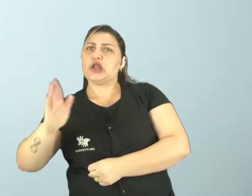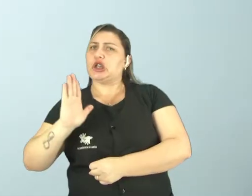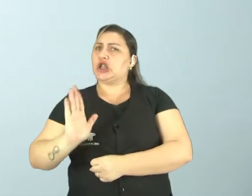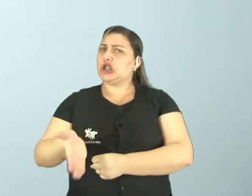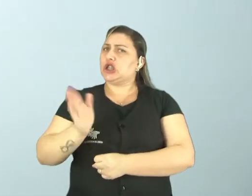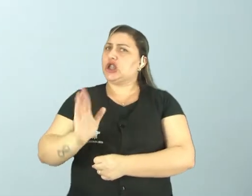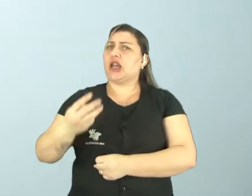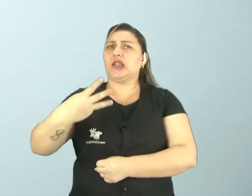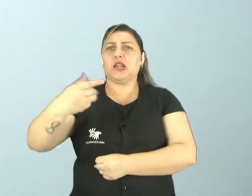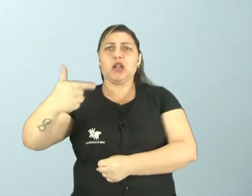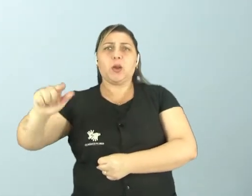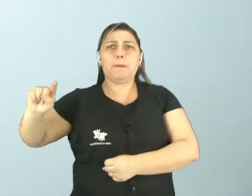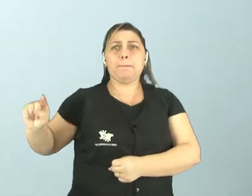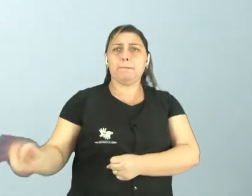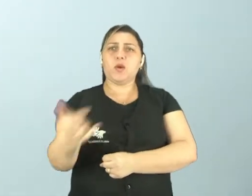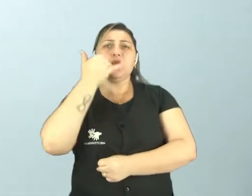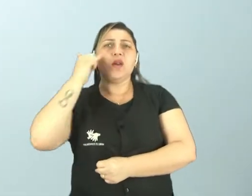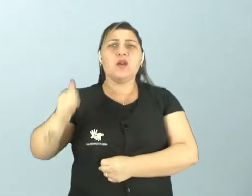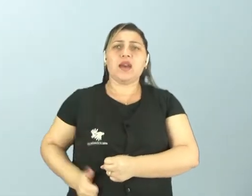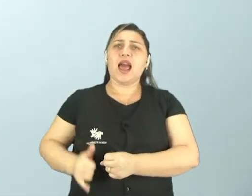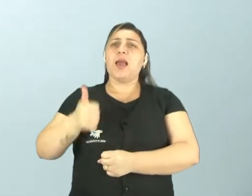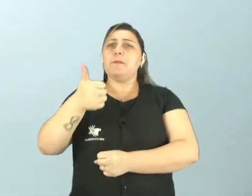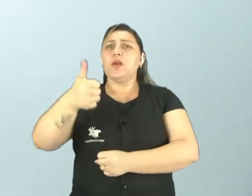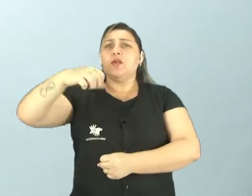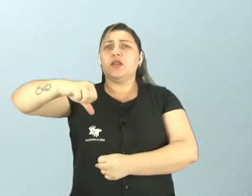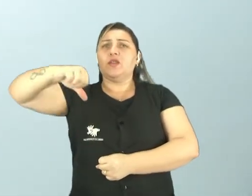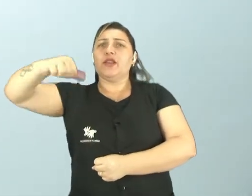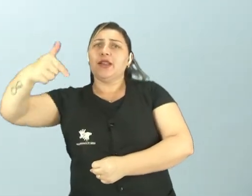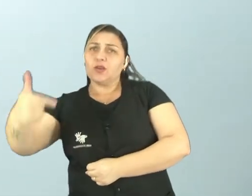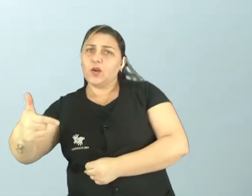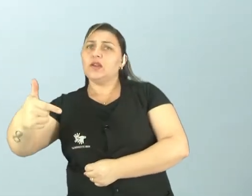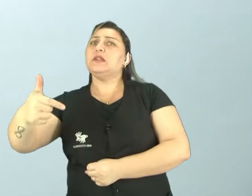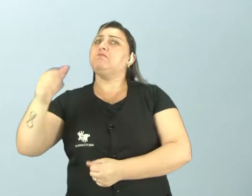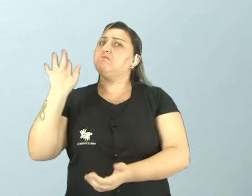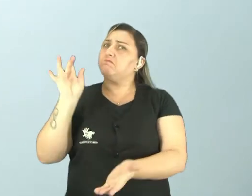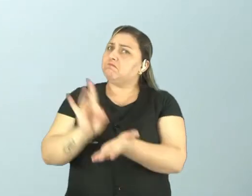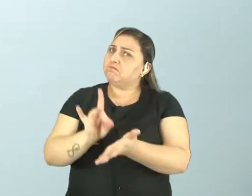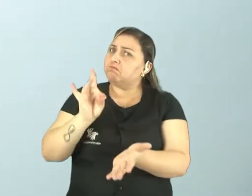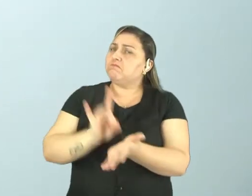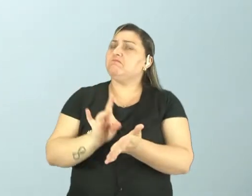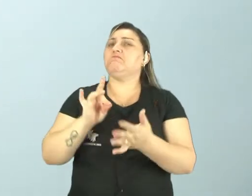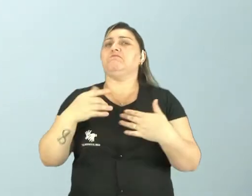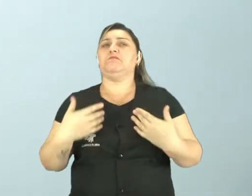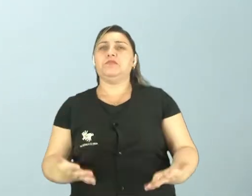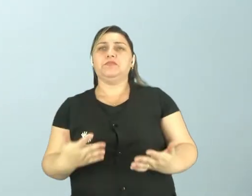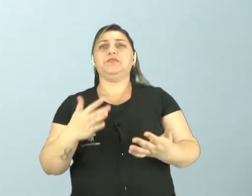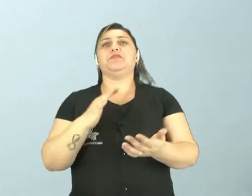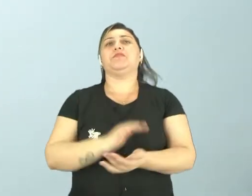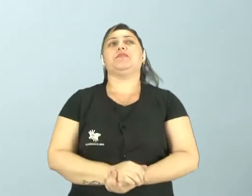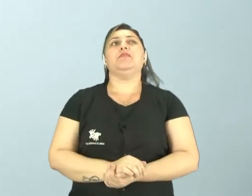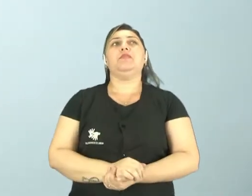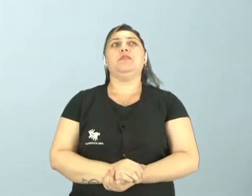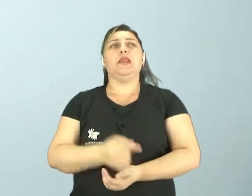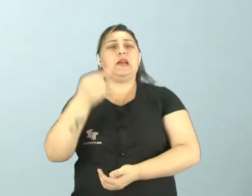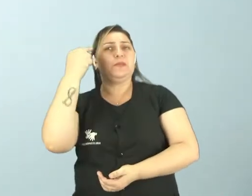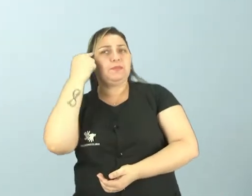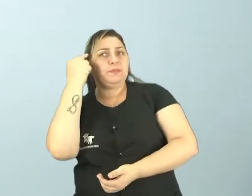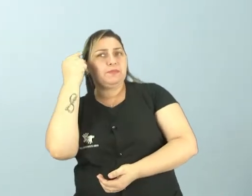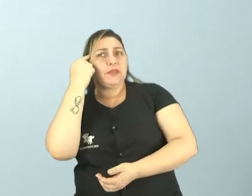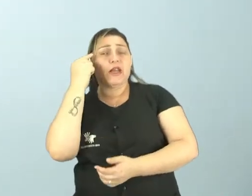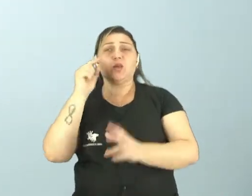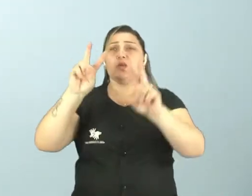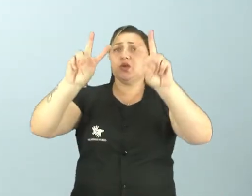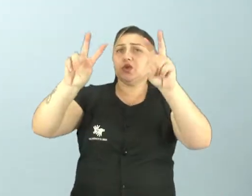existiam 32 mil celulares em 1992. É isso mesmo que vocês ouviram. Bom, vamos pensar desde o